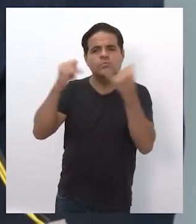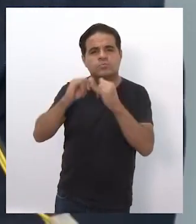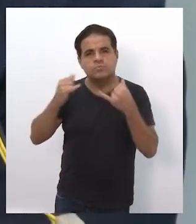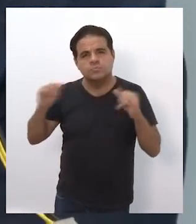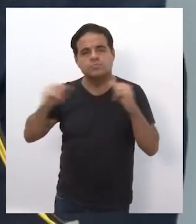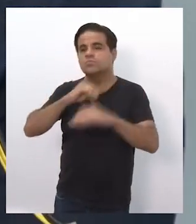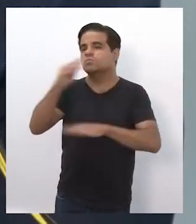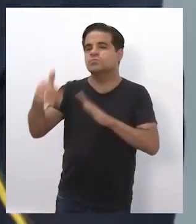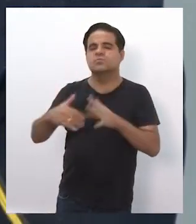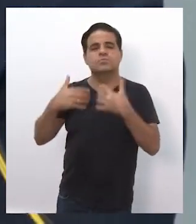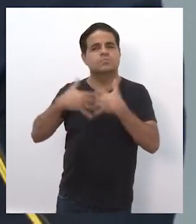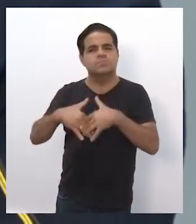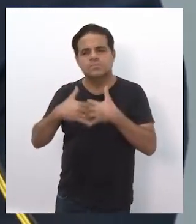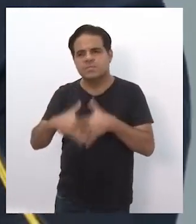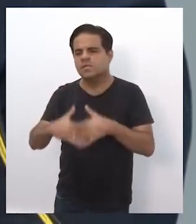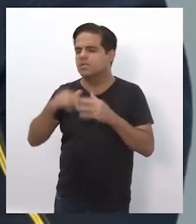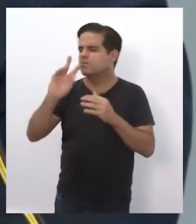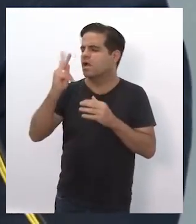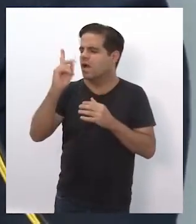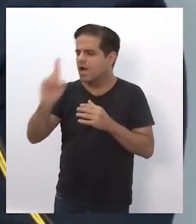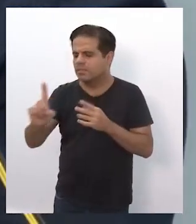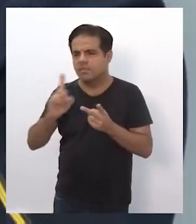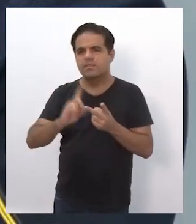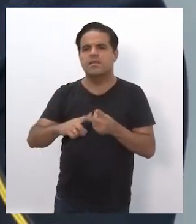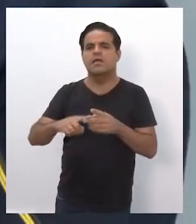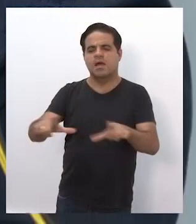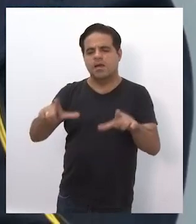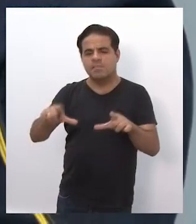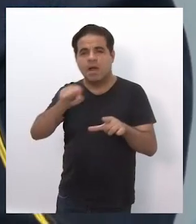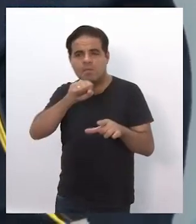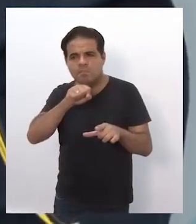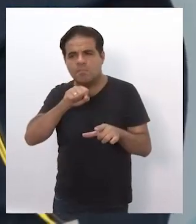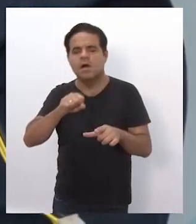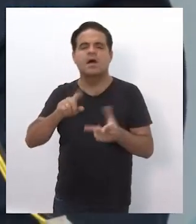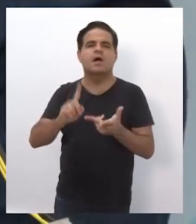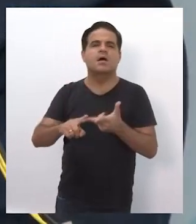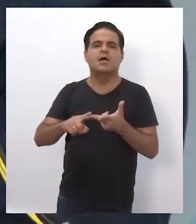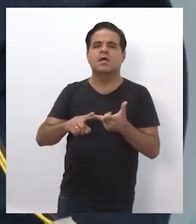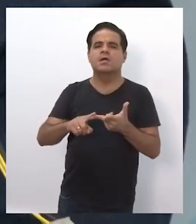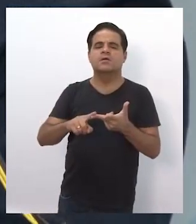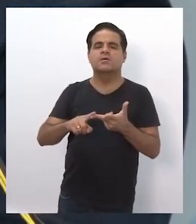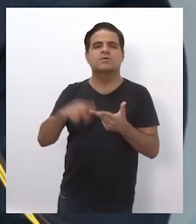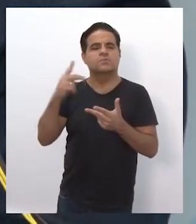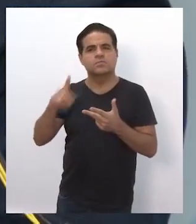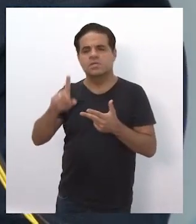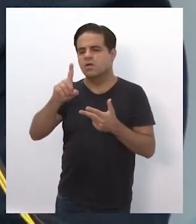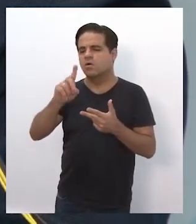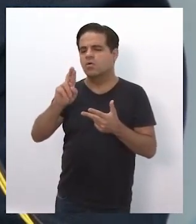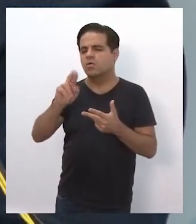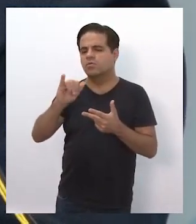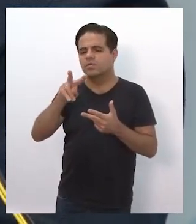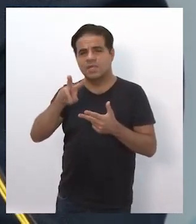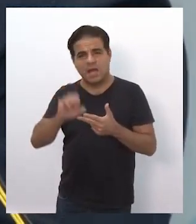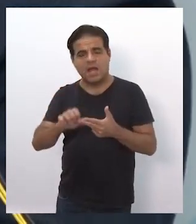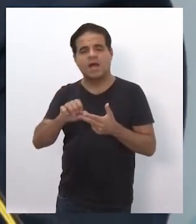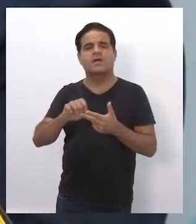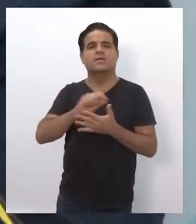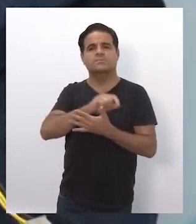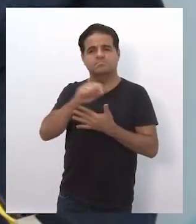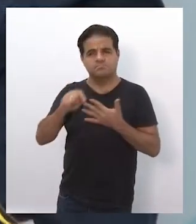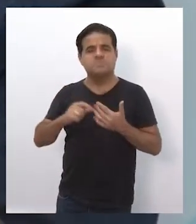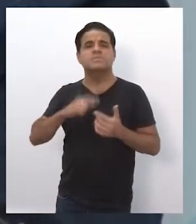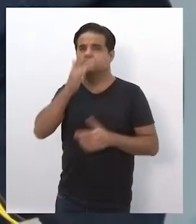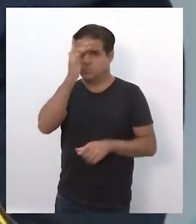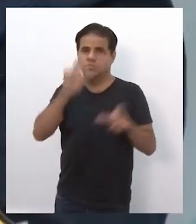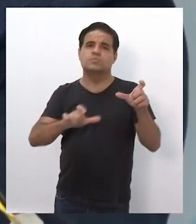todos os seus equipamentos, seja o HD, seja a placa-mãe, seja o seu drive de CD, DVD, porque ainda tem gente que